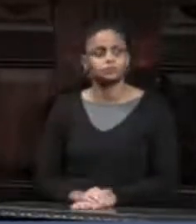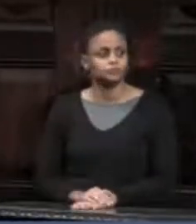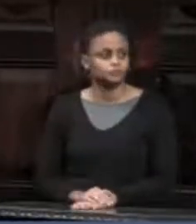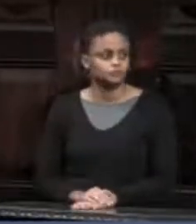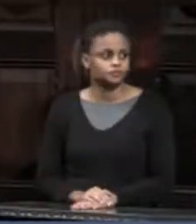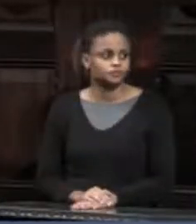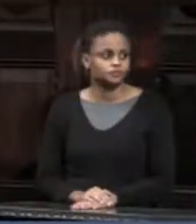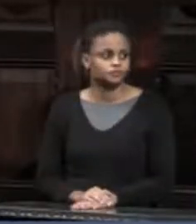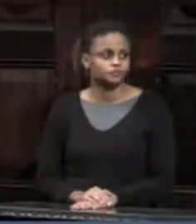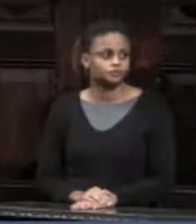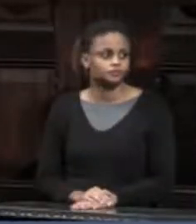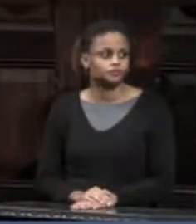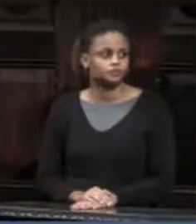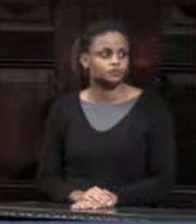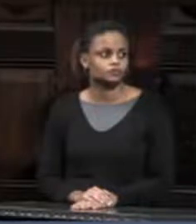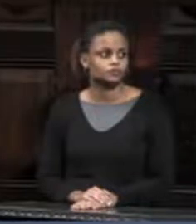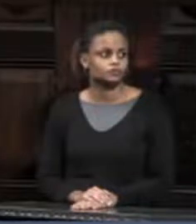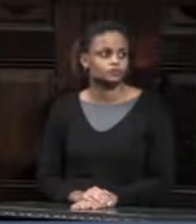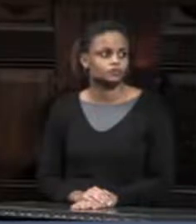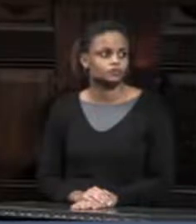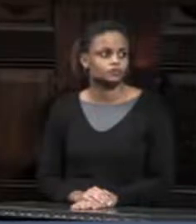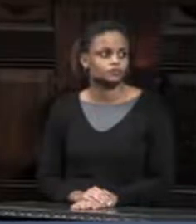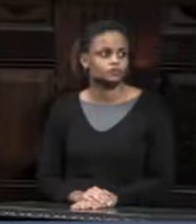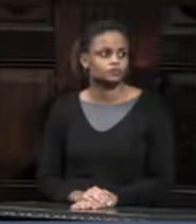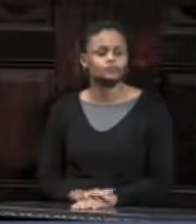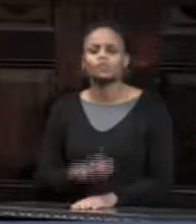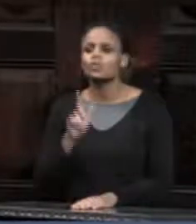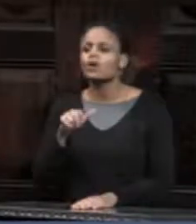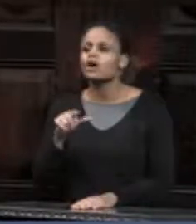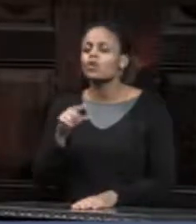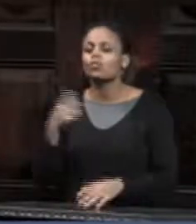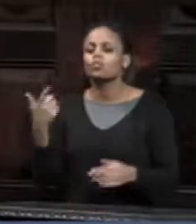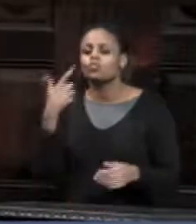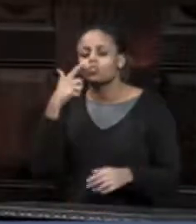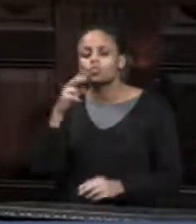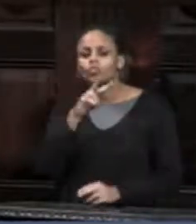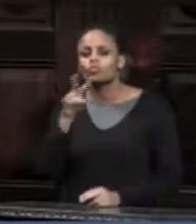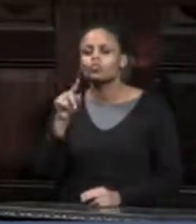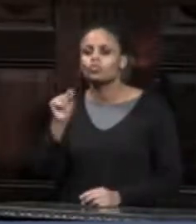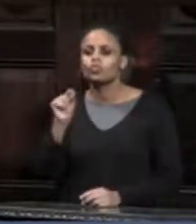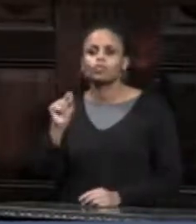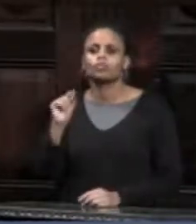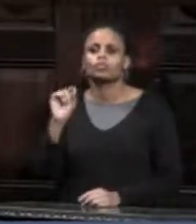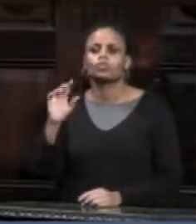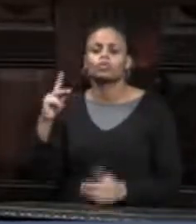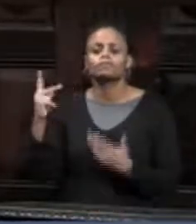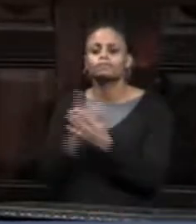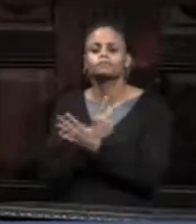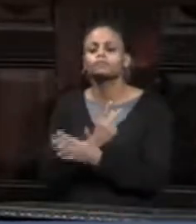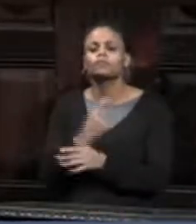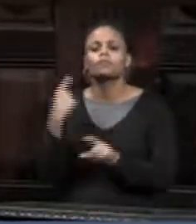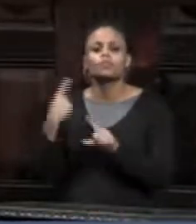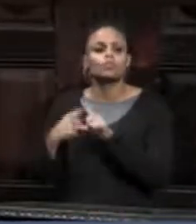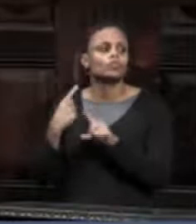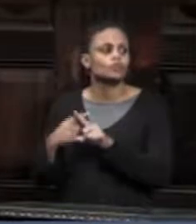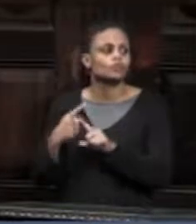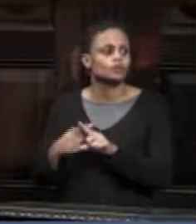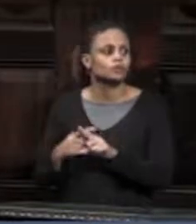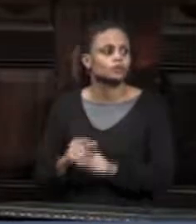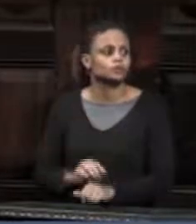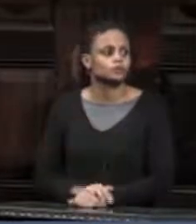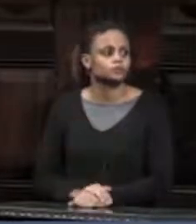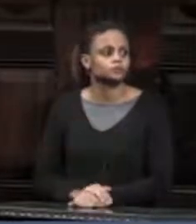A situação que se criou nesse momento se deveu exatamente ao seguinte